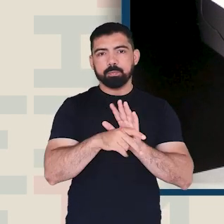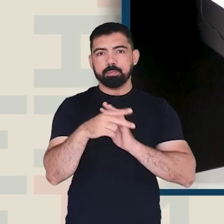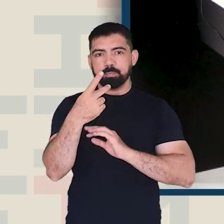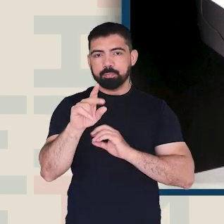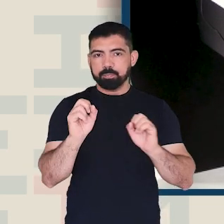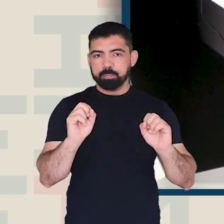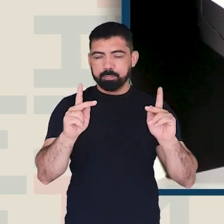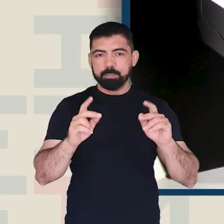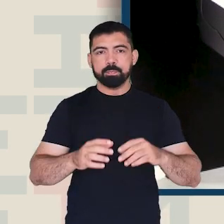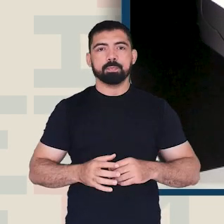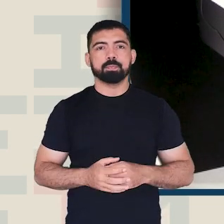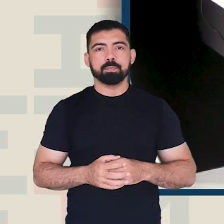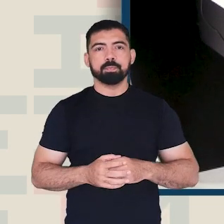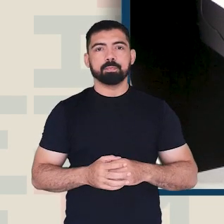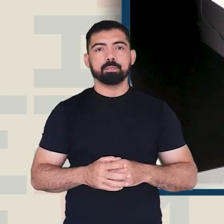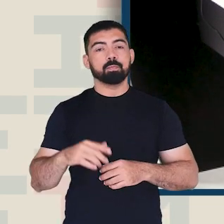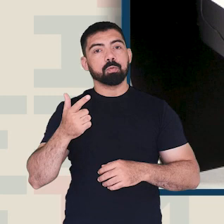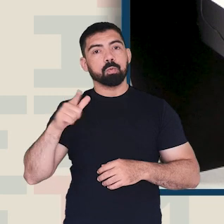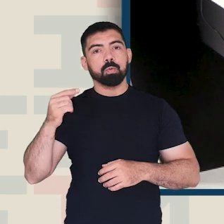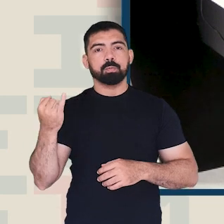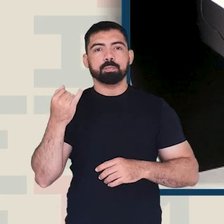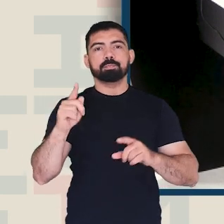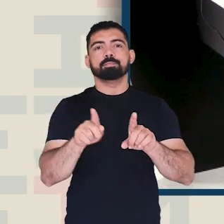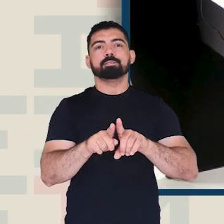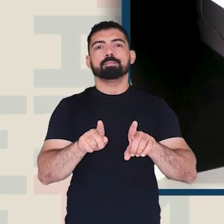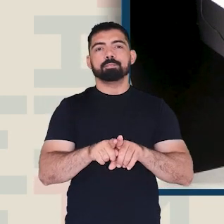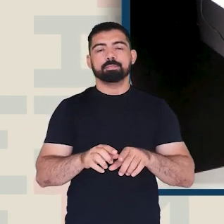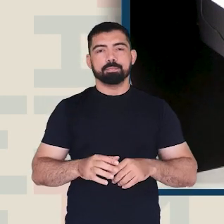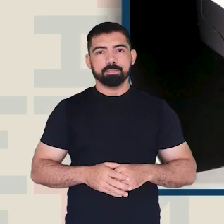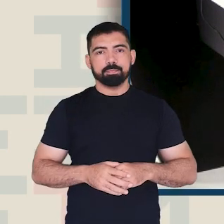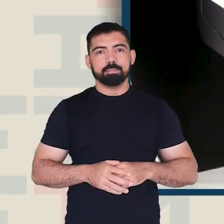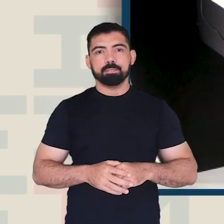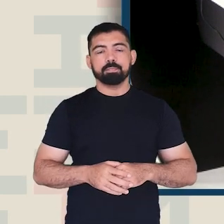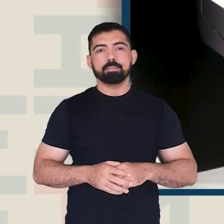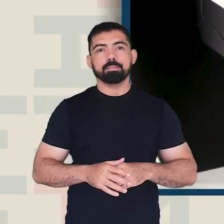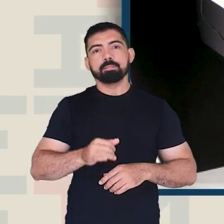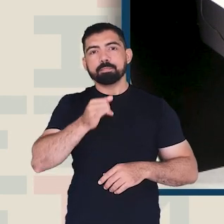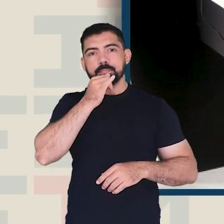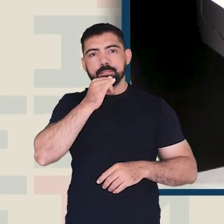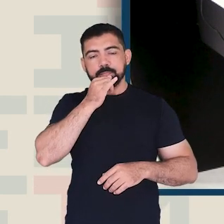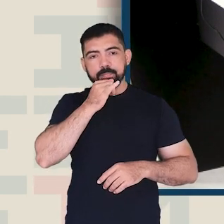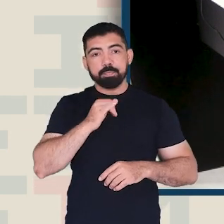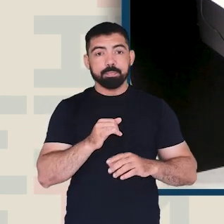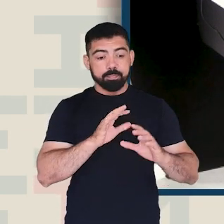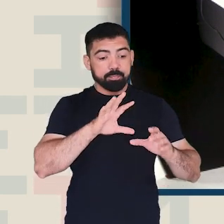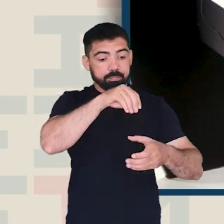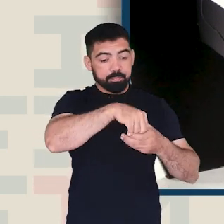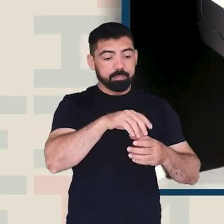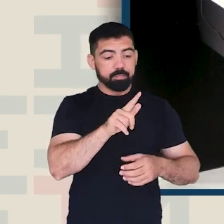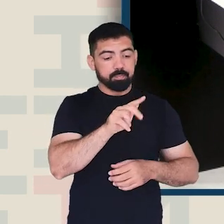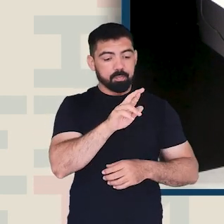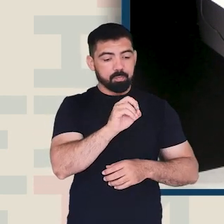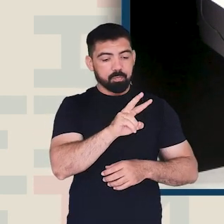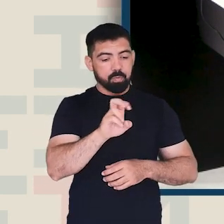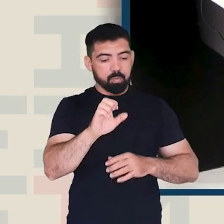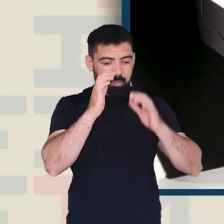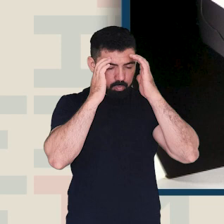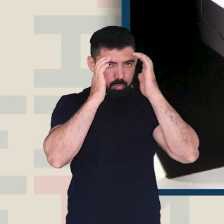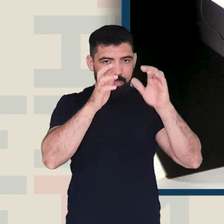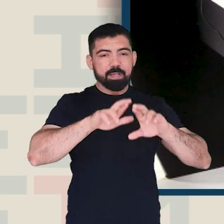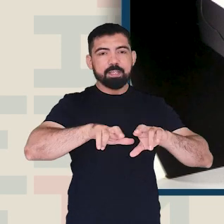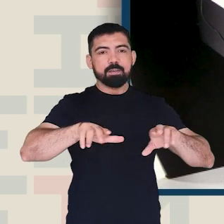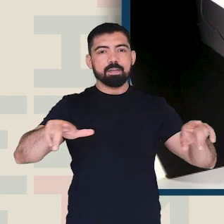Ok? Outra coisa importante é que o groove ele obedece a